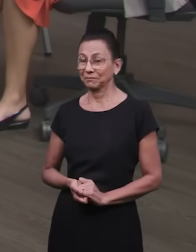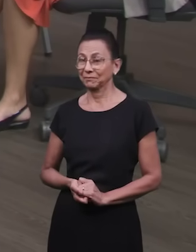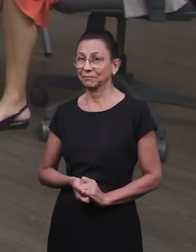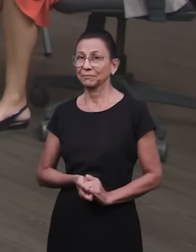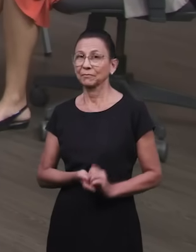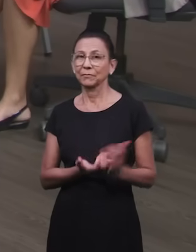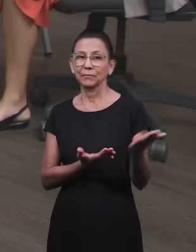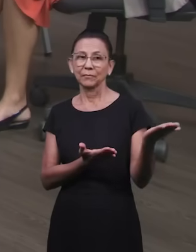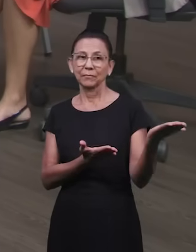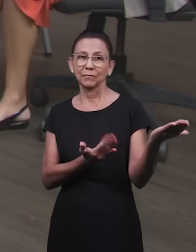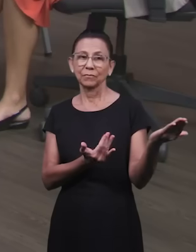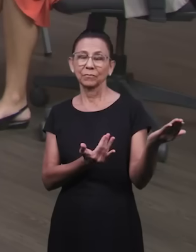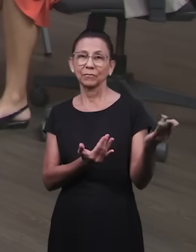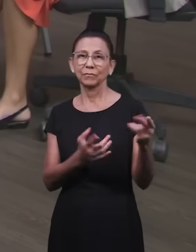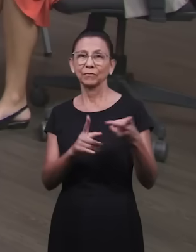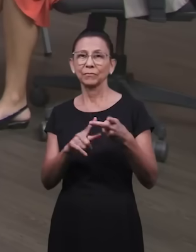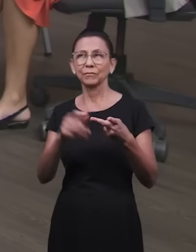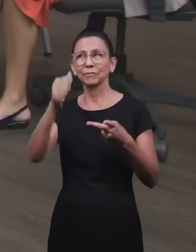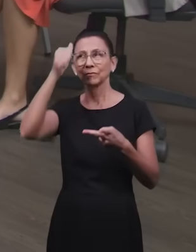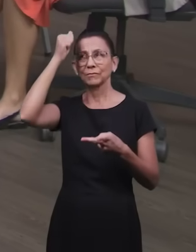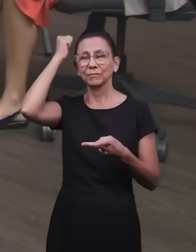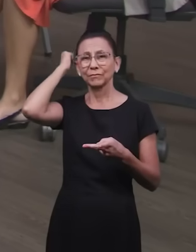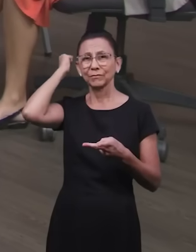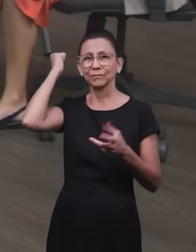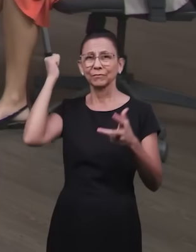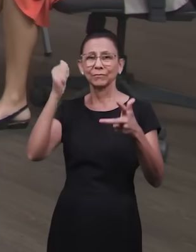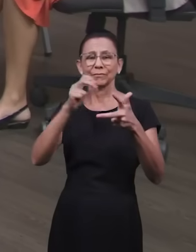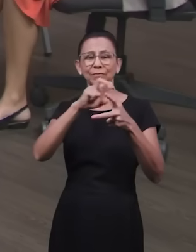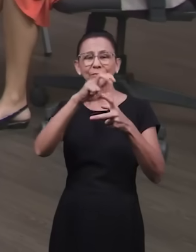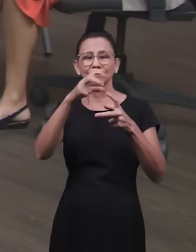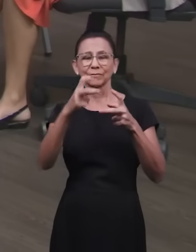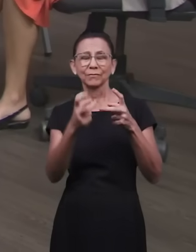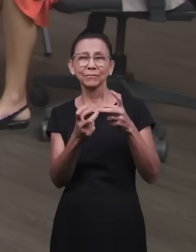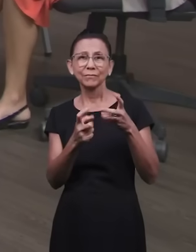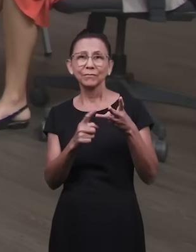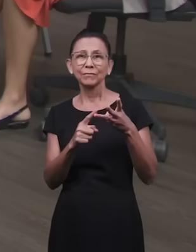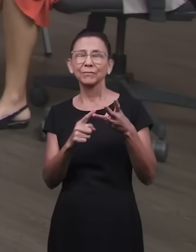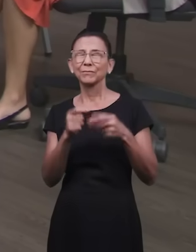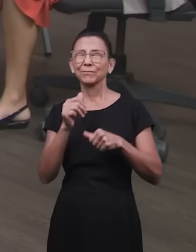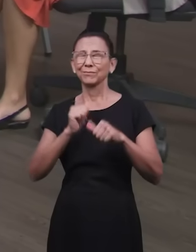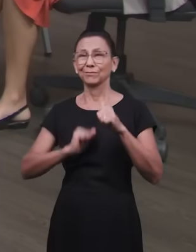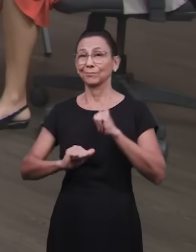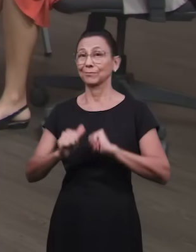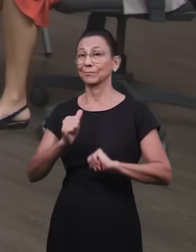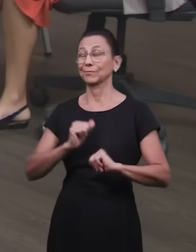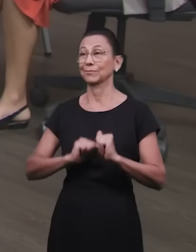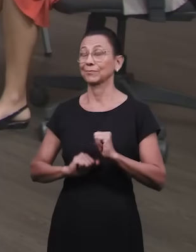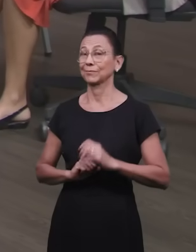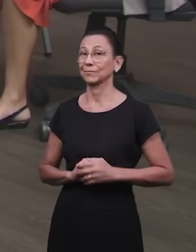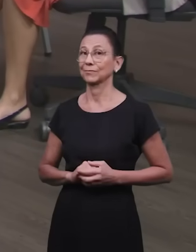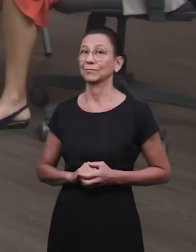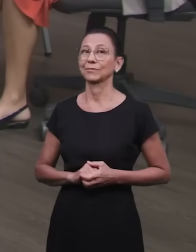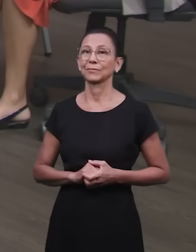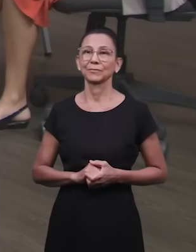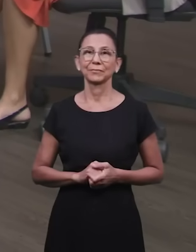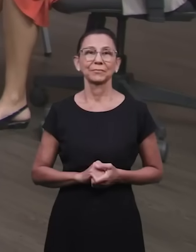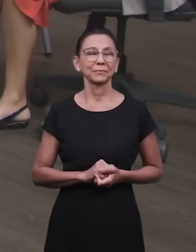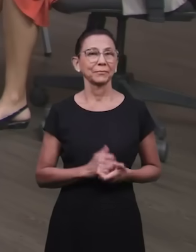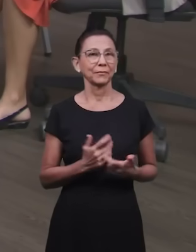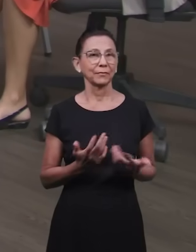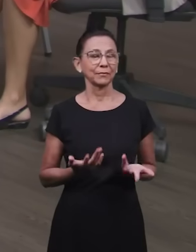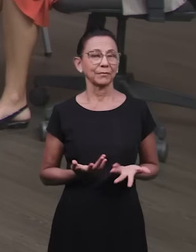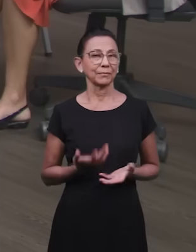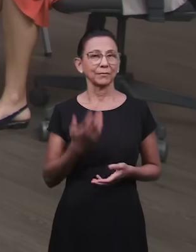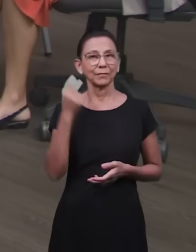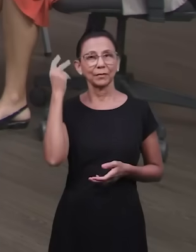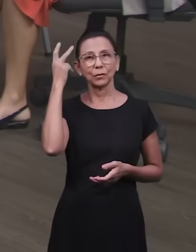explosiva. Jovem, vestibular, Enem, ansiedade, isso me parece que é